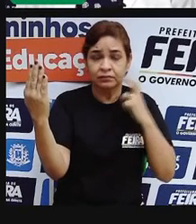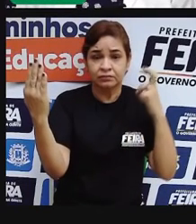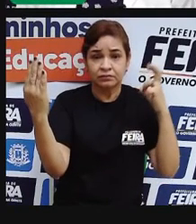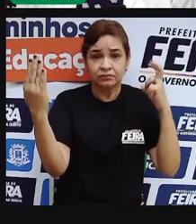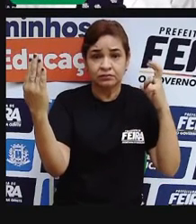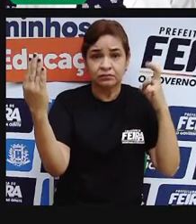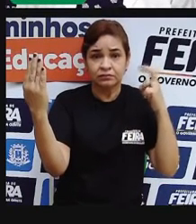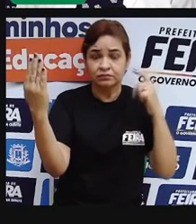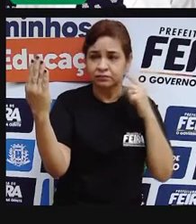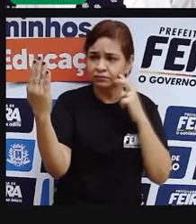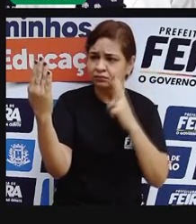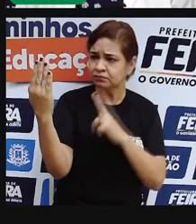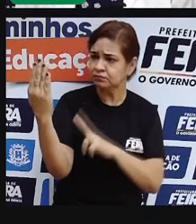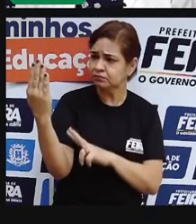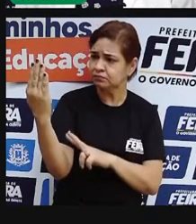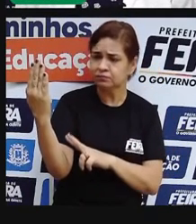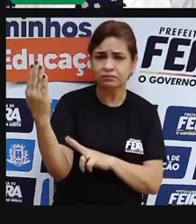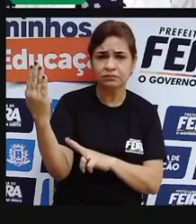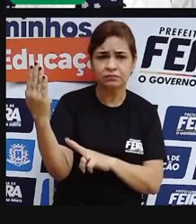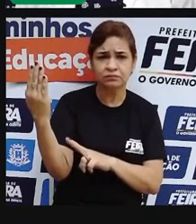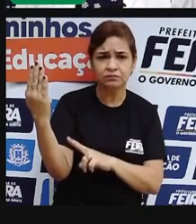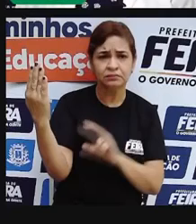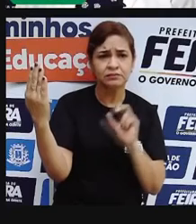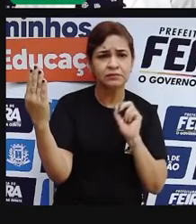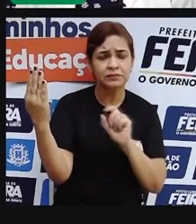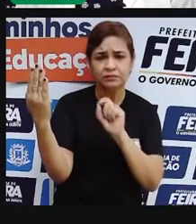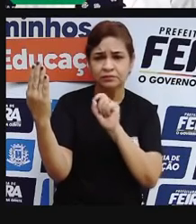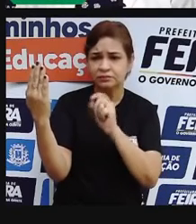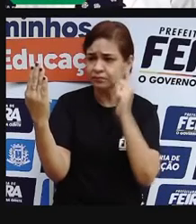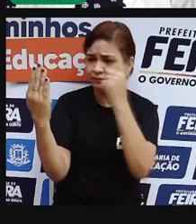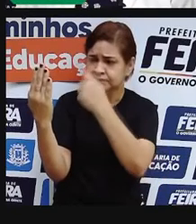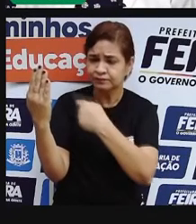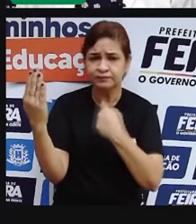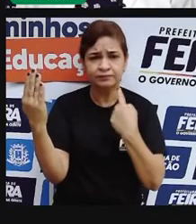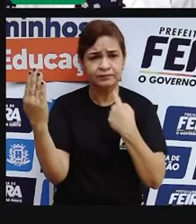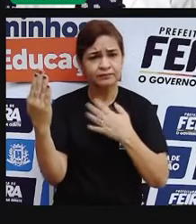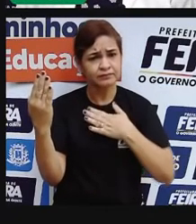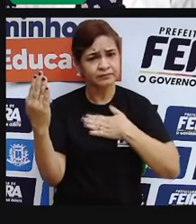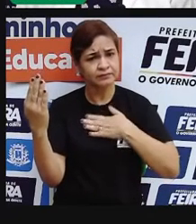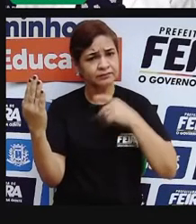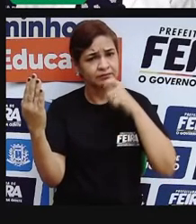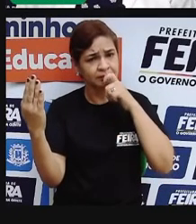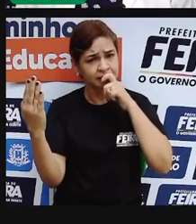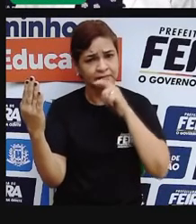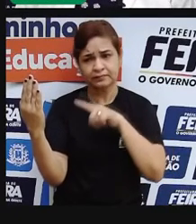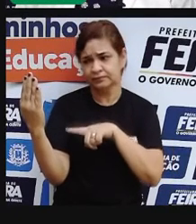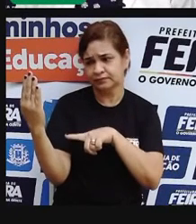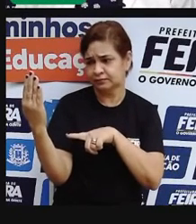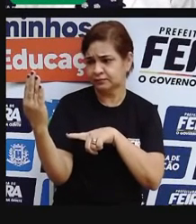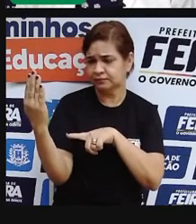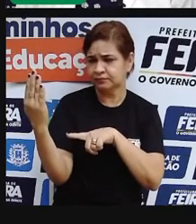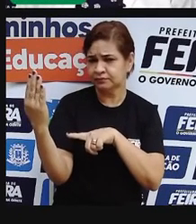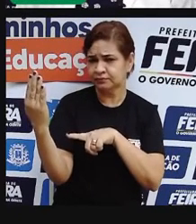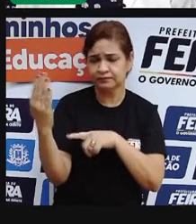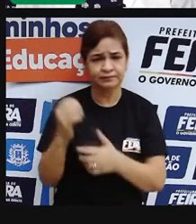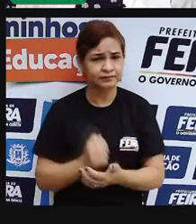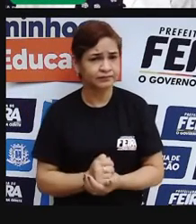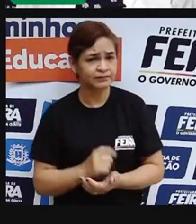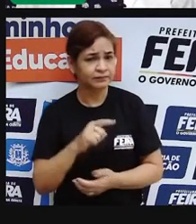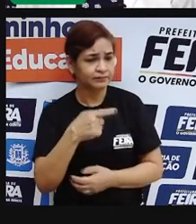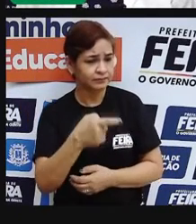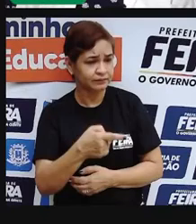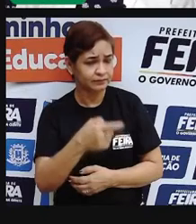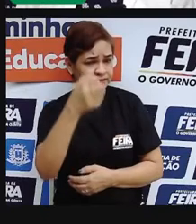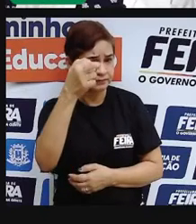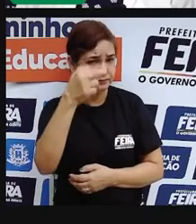com espelho nas mãos mas o que é que o retrato de meu pai está fazendo aqui e isso é um espelho